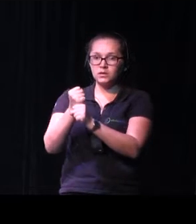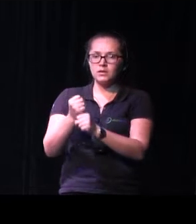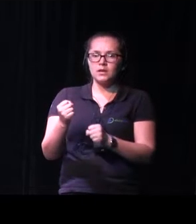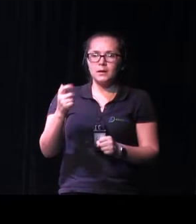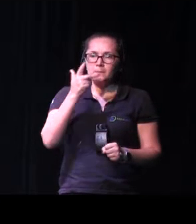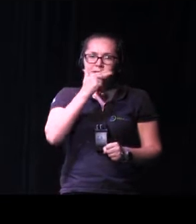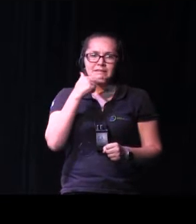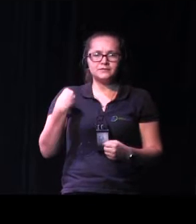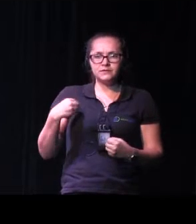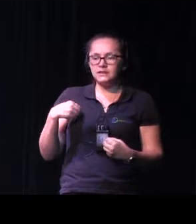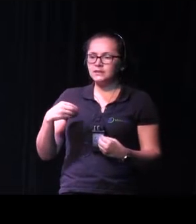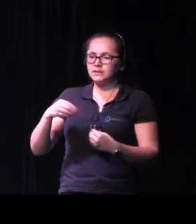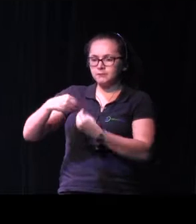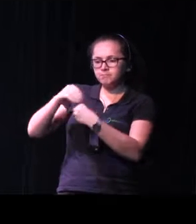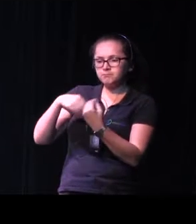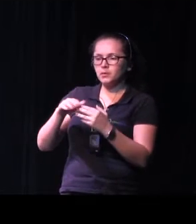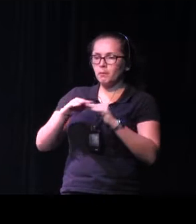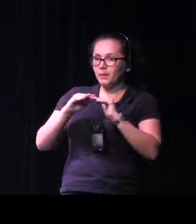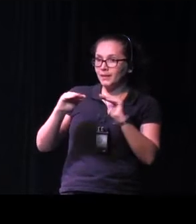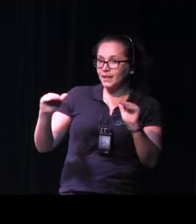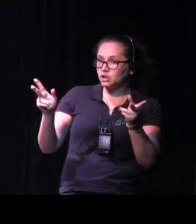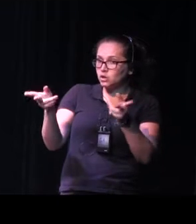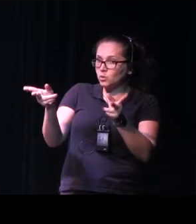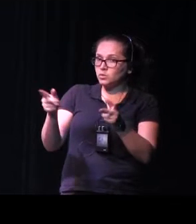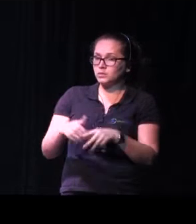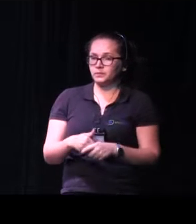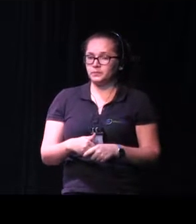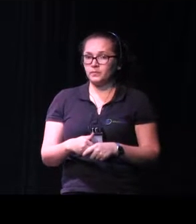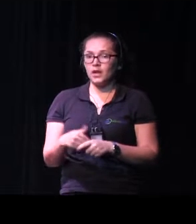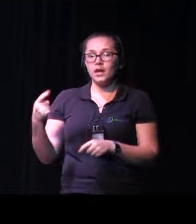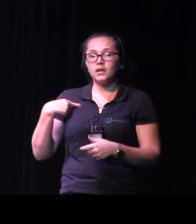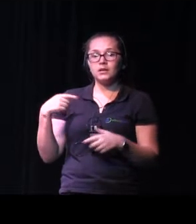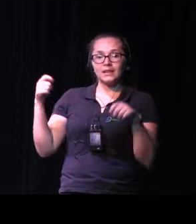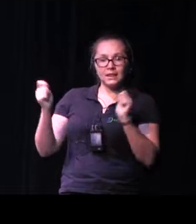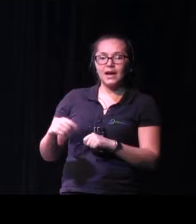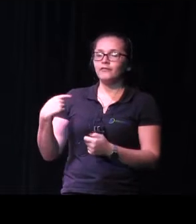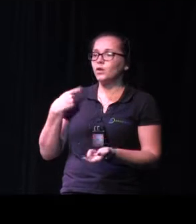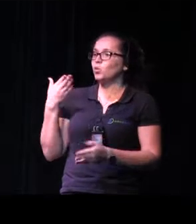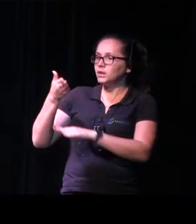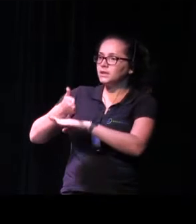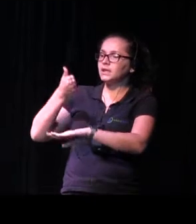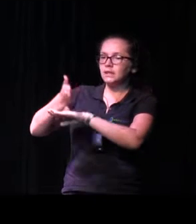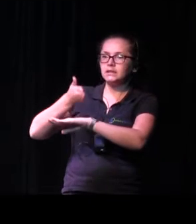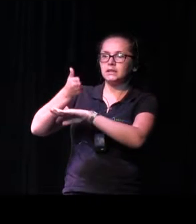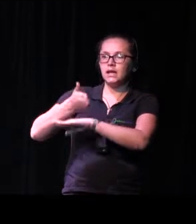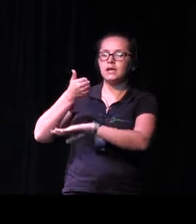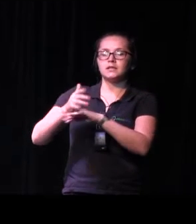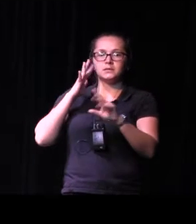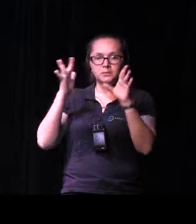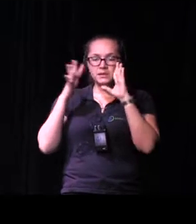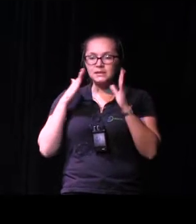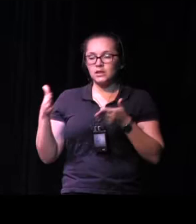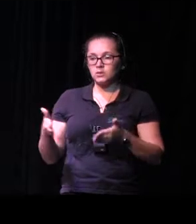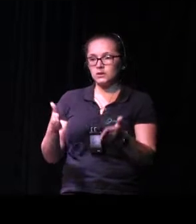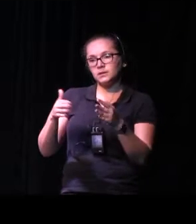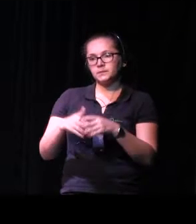essa construção, como uma fita de Moebius, uma coisa permanente, que eu podia ir todas as